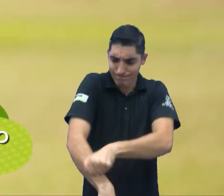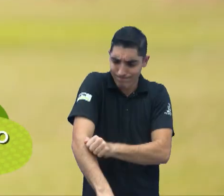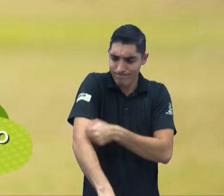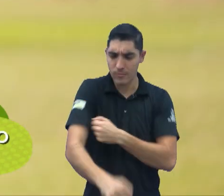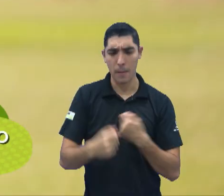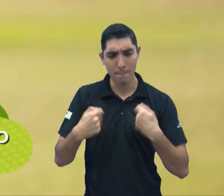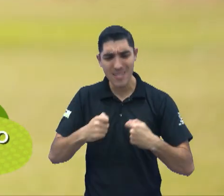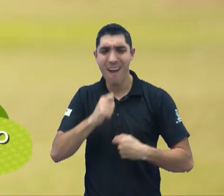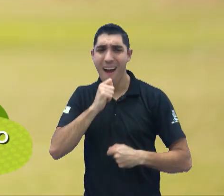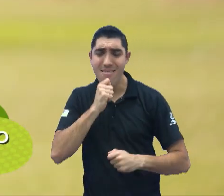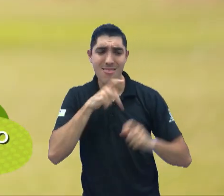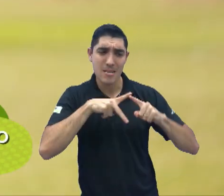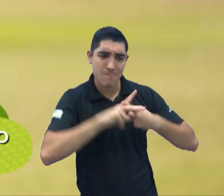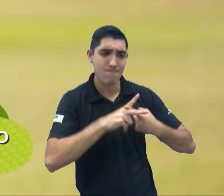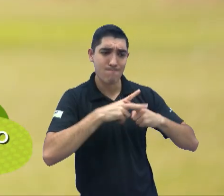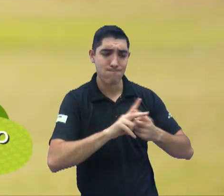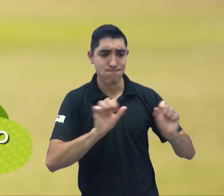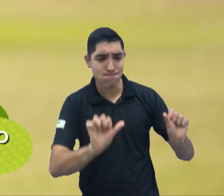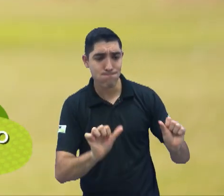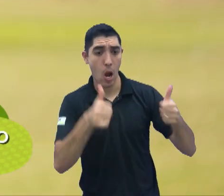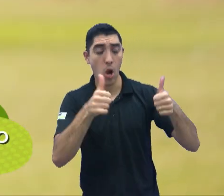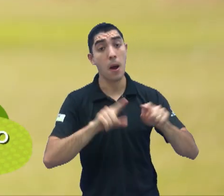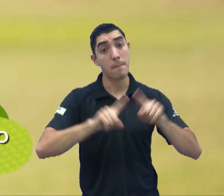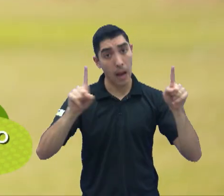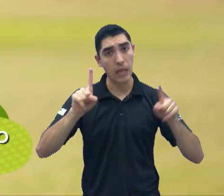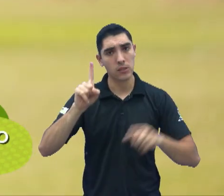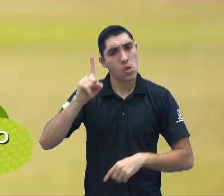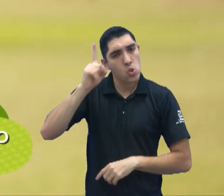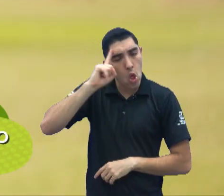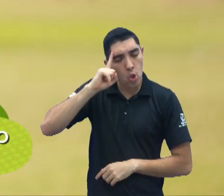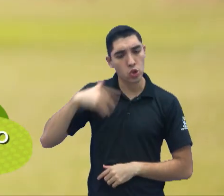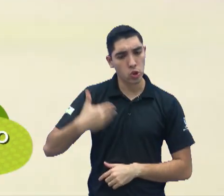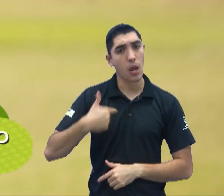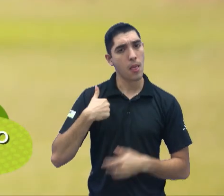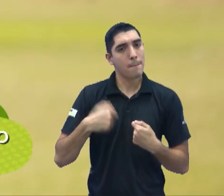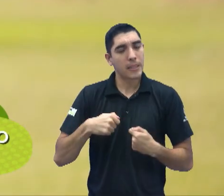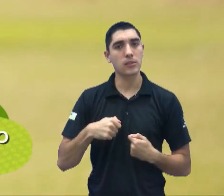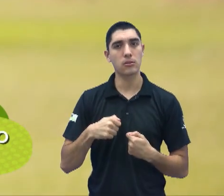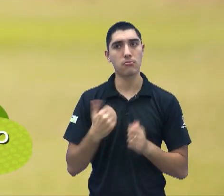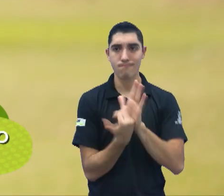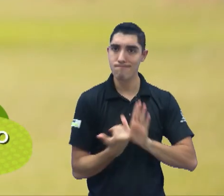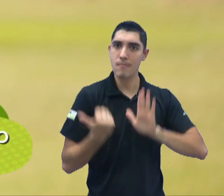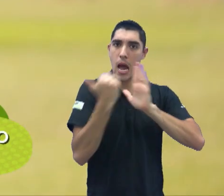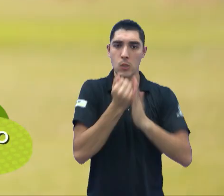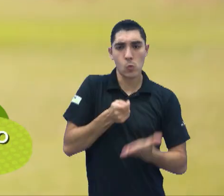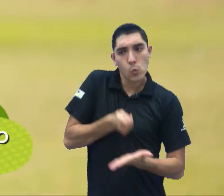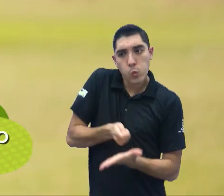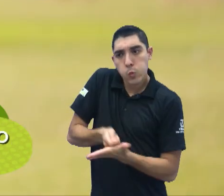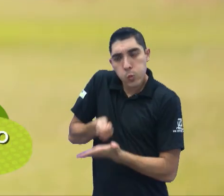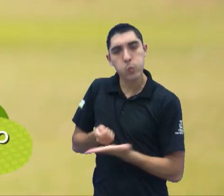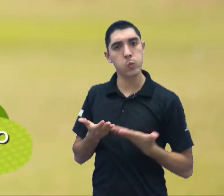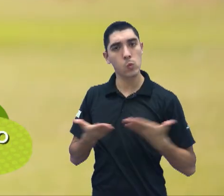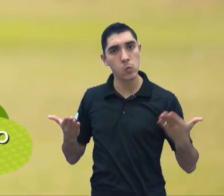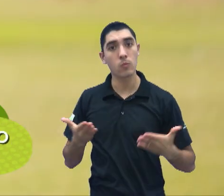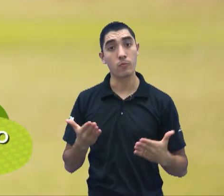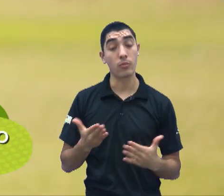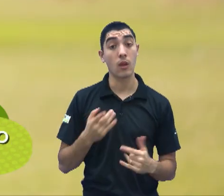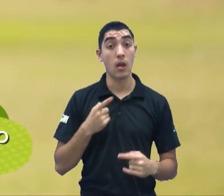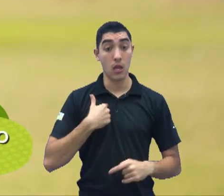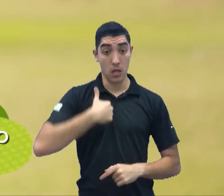corrigir, enfim. Mas é cada vez mais ser um pouco mais exigente, talvez. Como foi a primeira vez que eu estive aqui no clube, dirigindo o